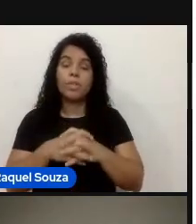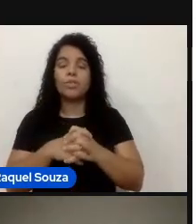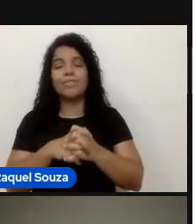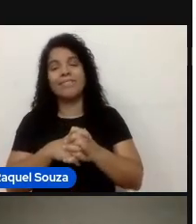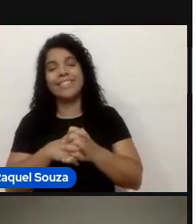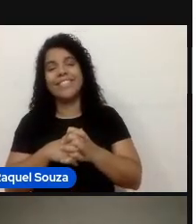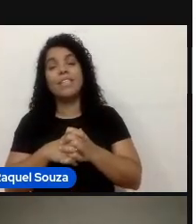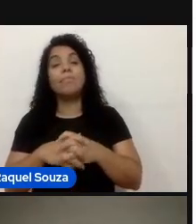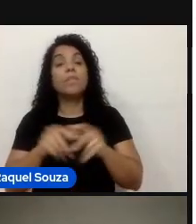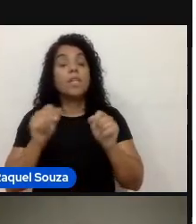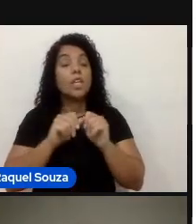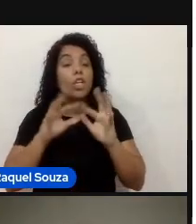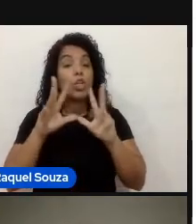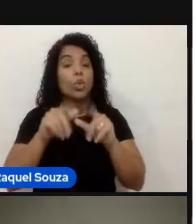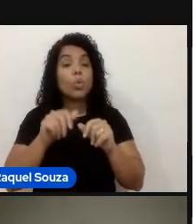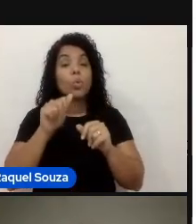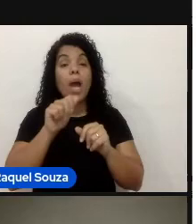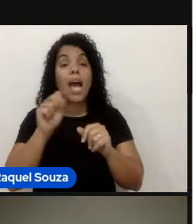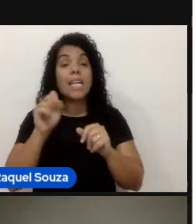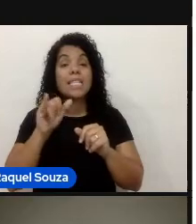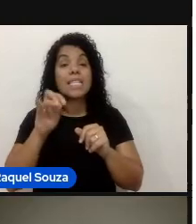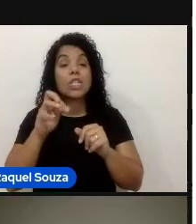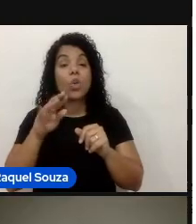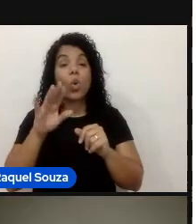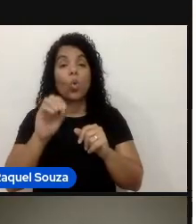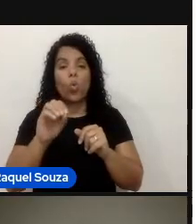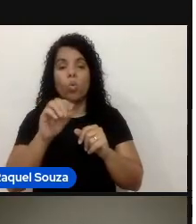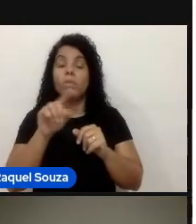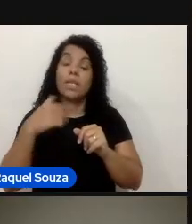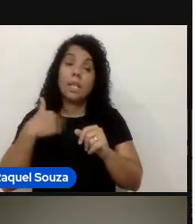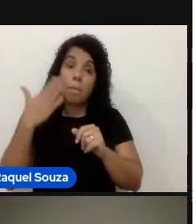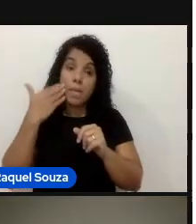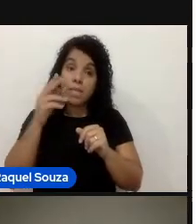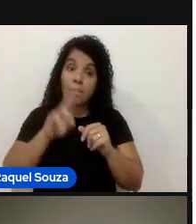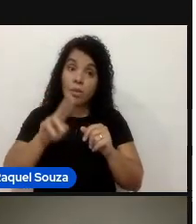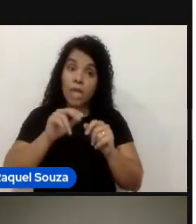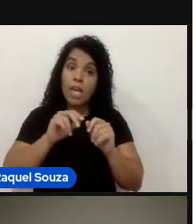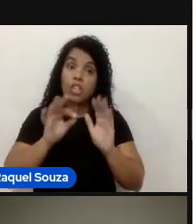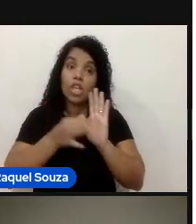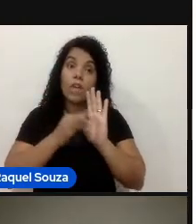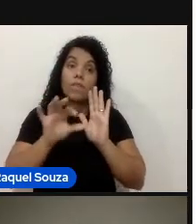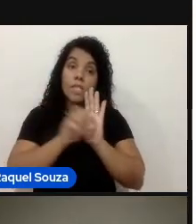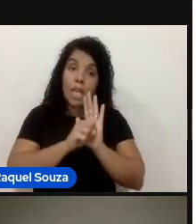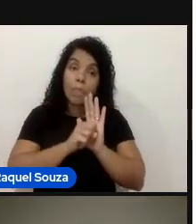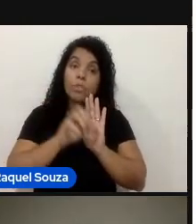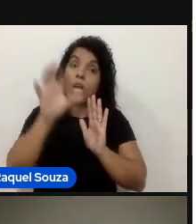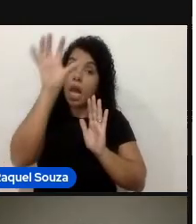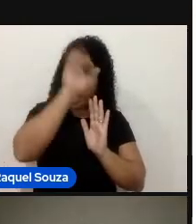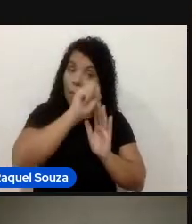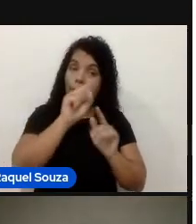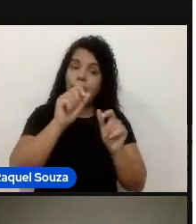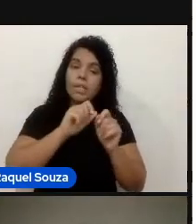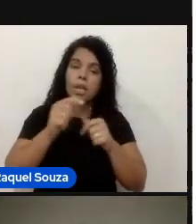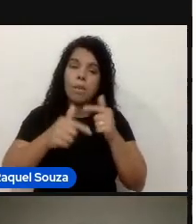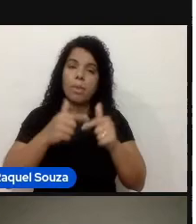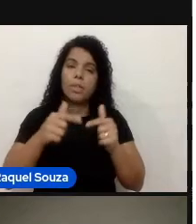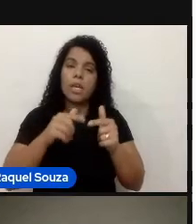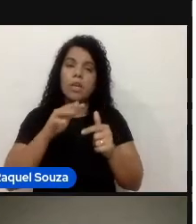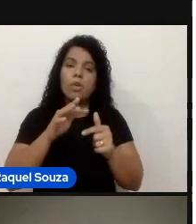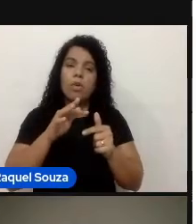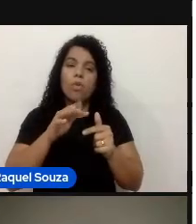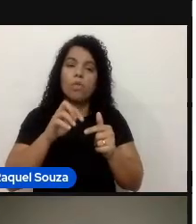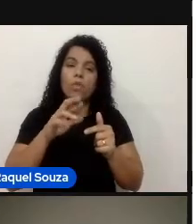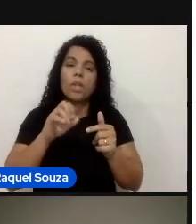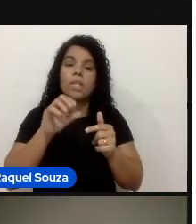é assíncrono. Então você tem que saber, se você vai trabalhar com JavaScript, aprenda a trabalhar com promises e com async